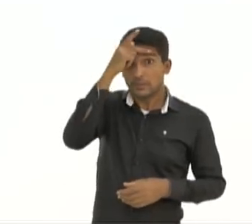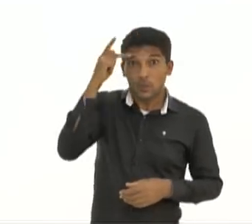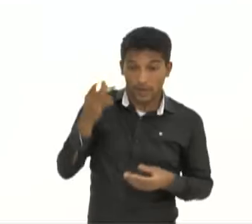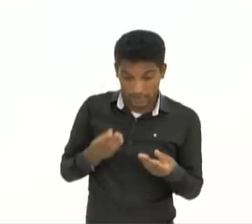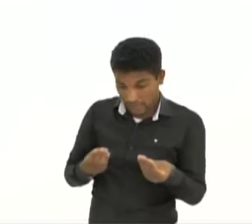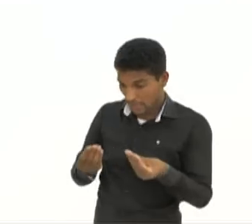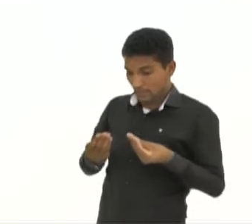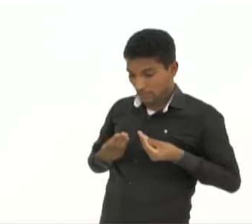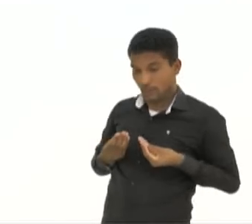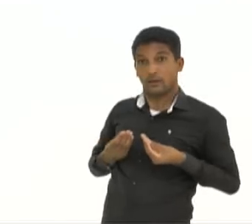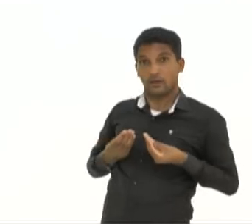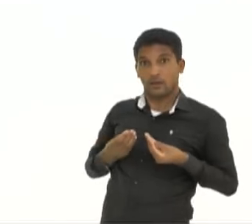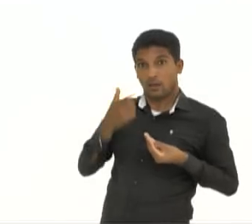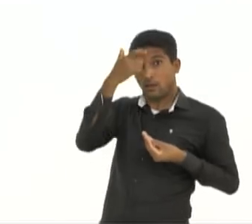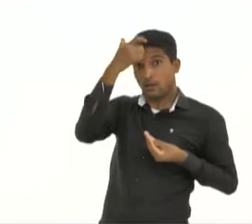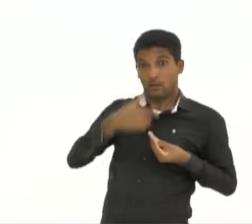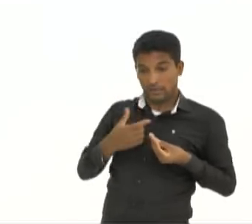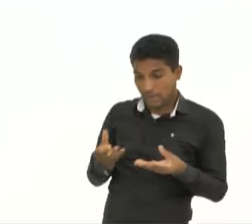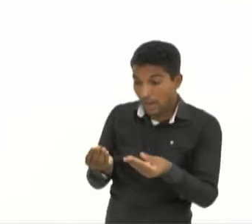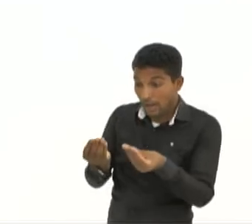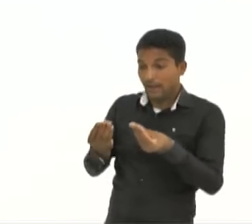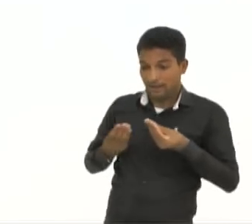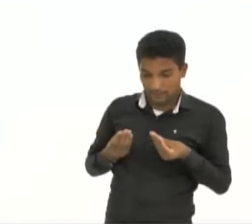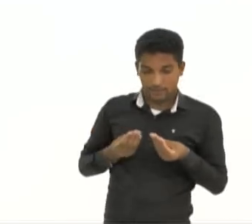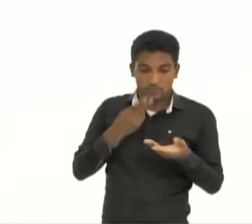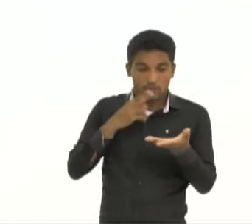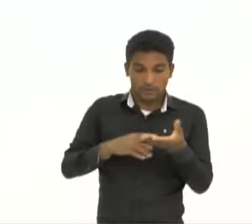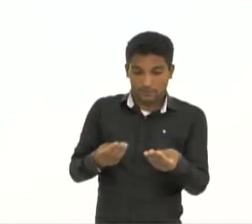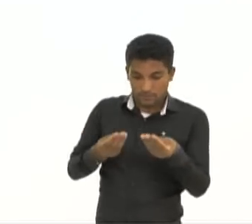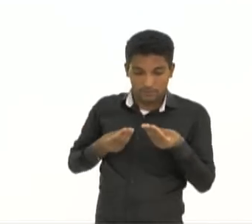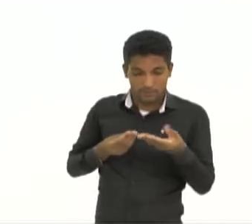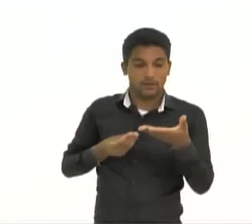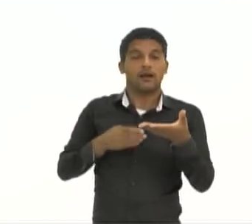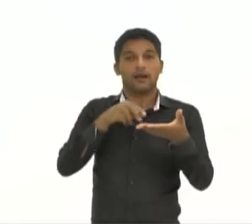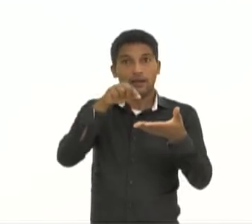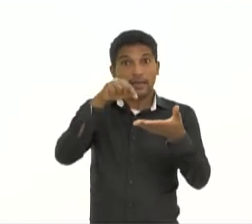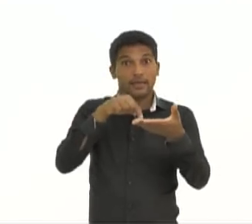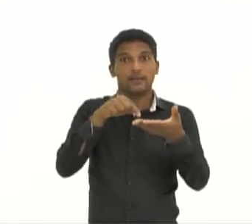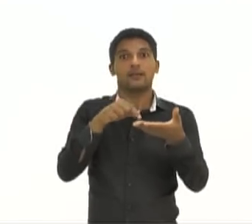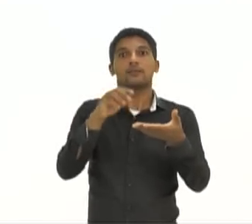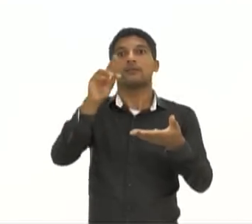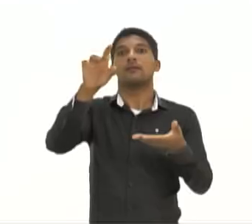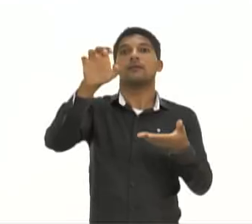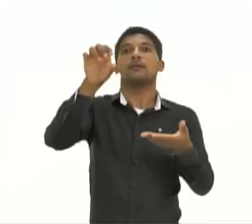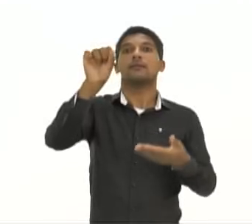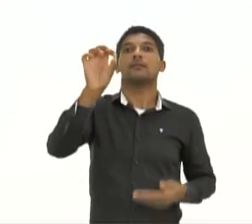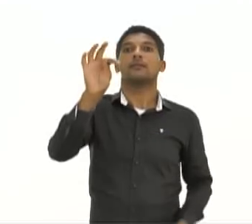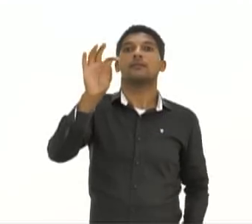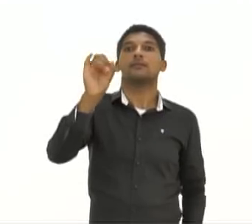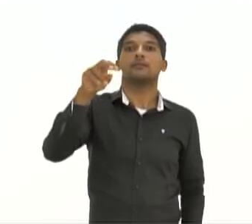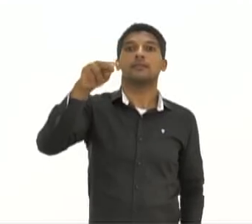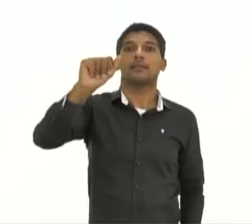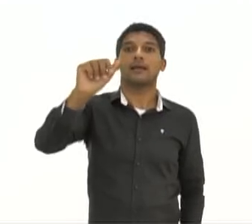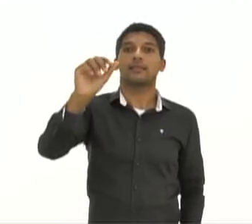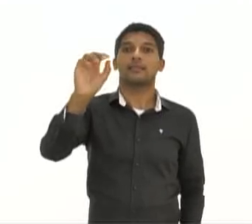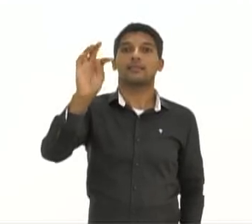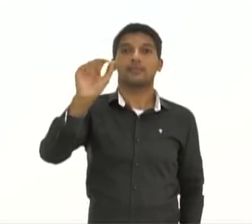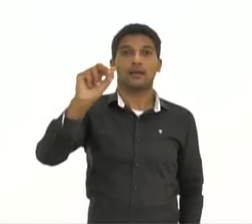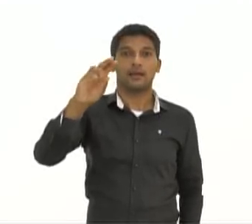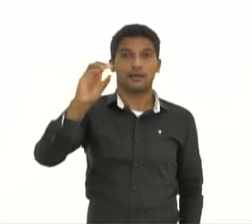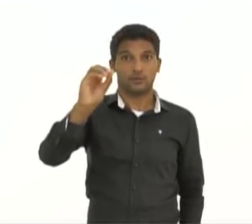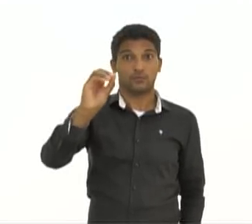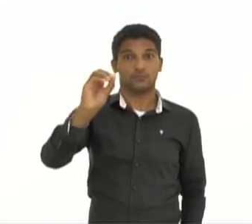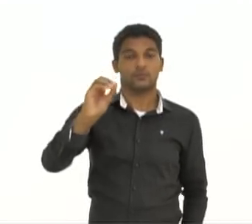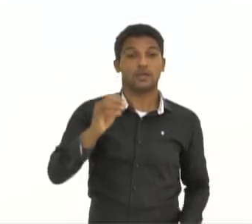a carta é chamado de destinatário, né? Então, a carta ela tem um destino. O remetente envia